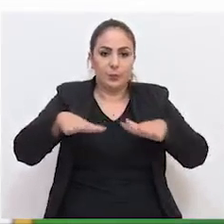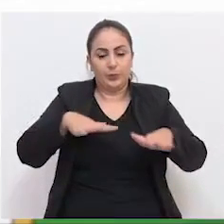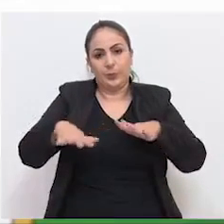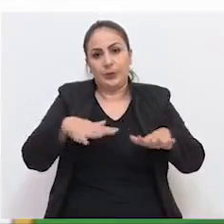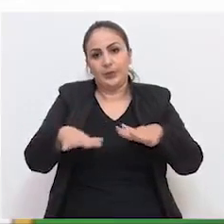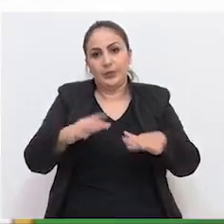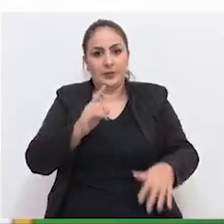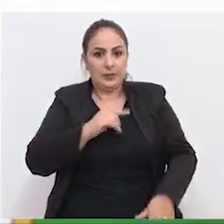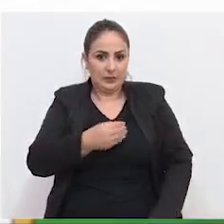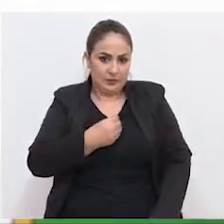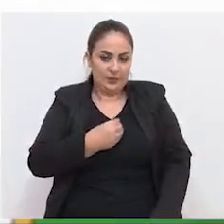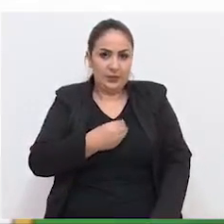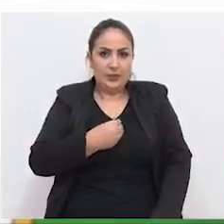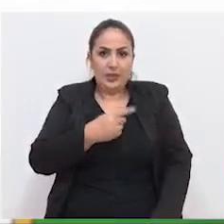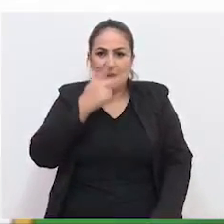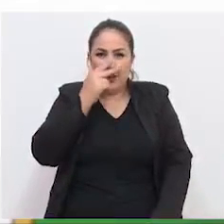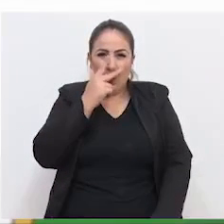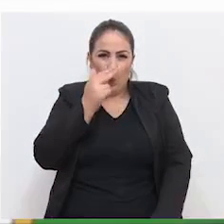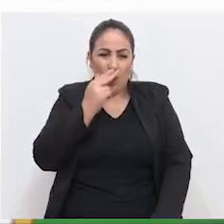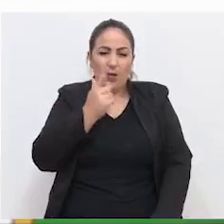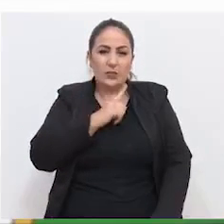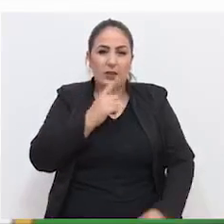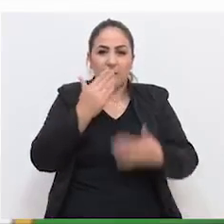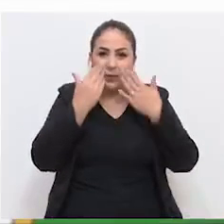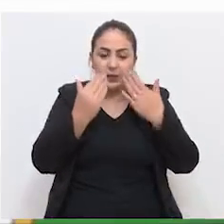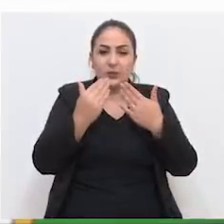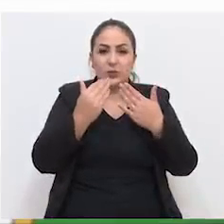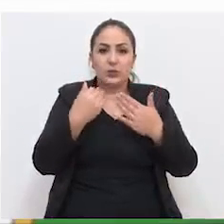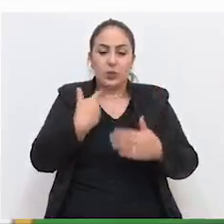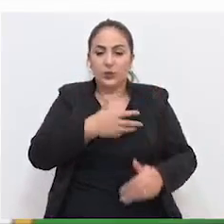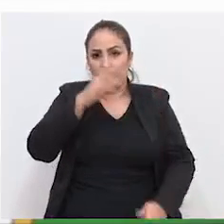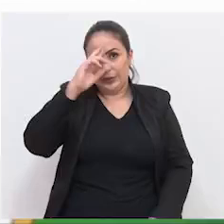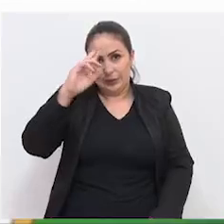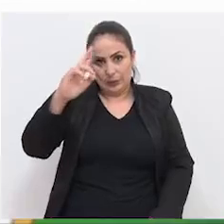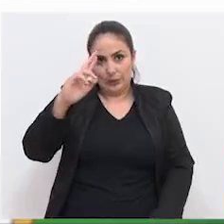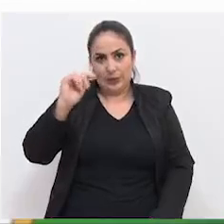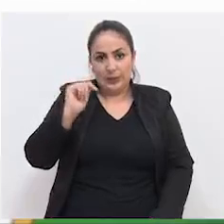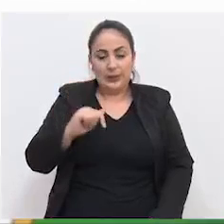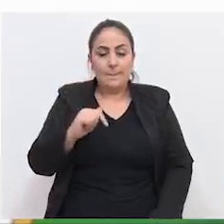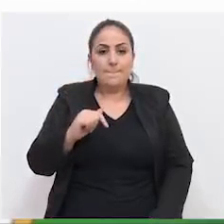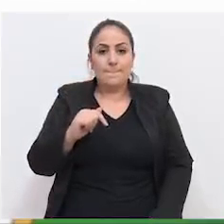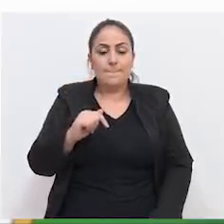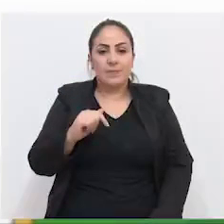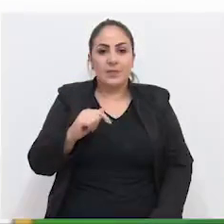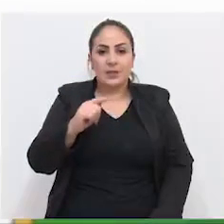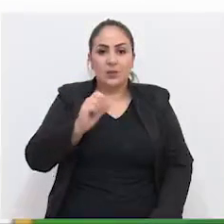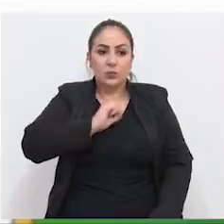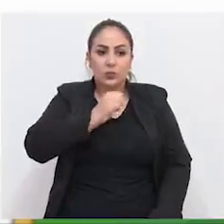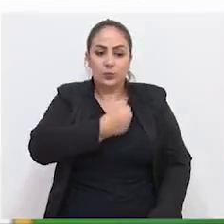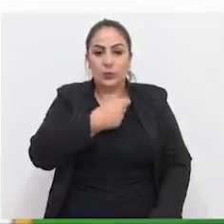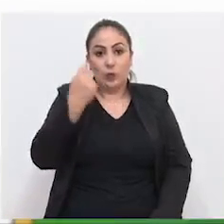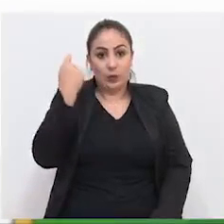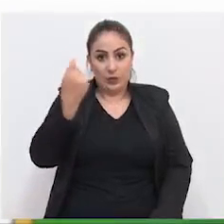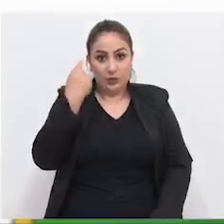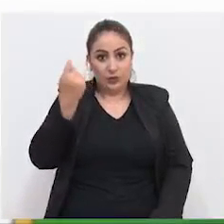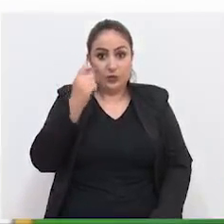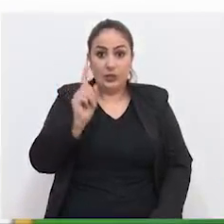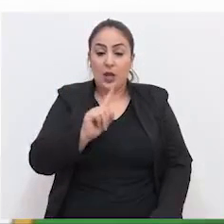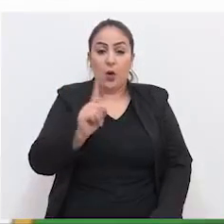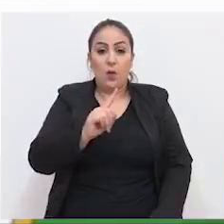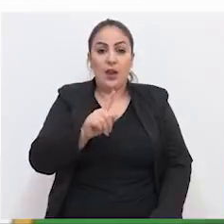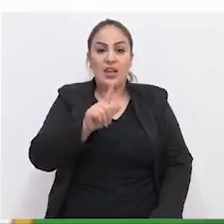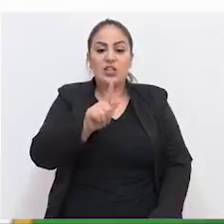movimento exponencial, como acabou de destacar o nosso reitor aqui, no caso do Rio Grande do Sul, não